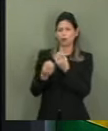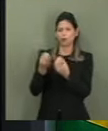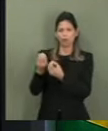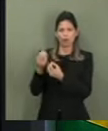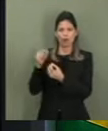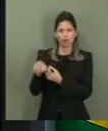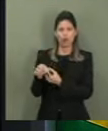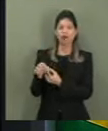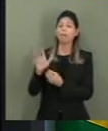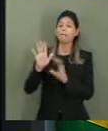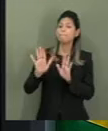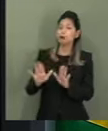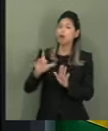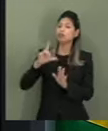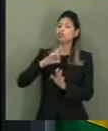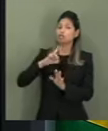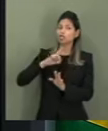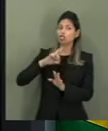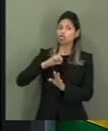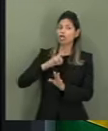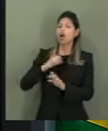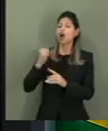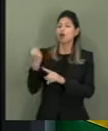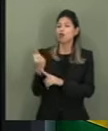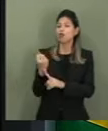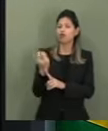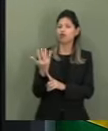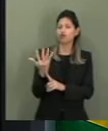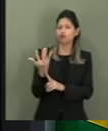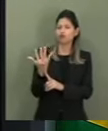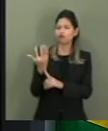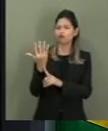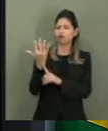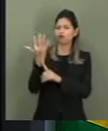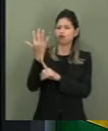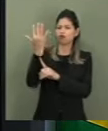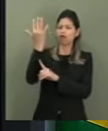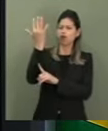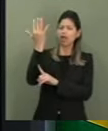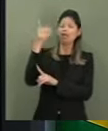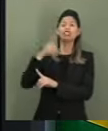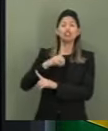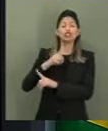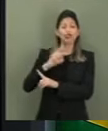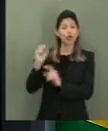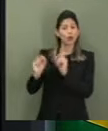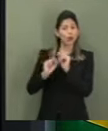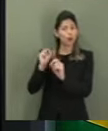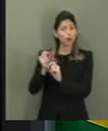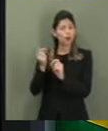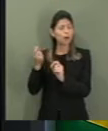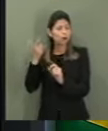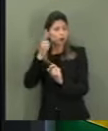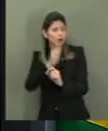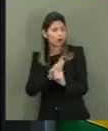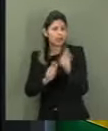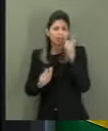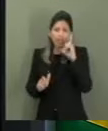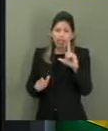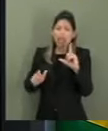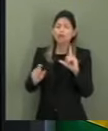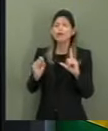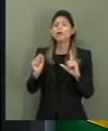a tocha acesa que os abolicionistas esperavam em todo o país como rubra